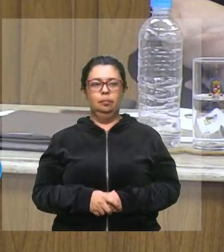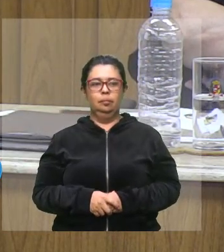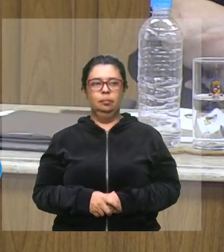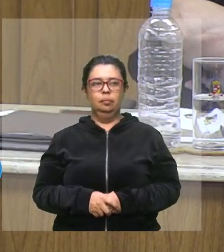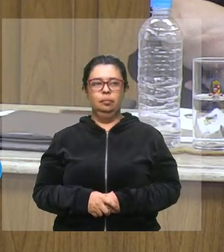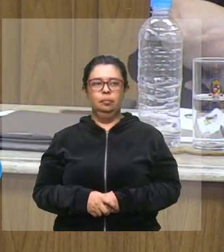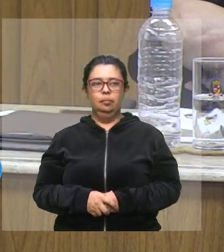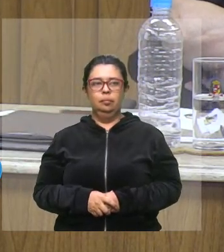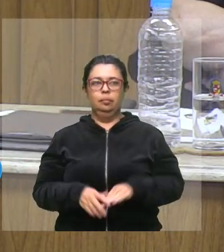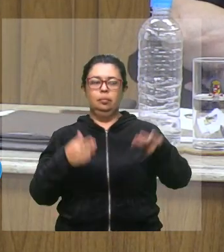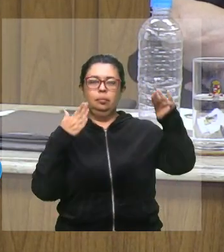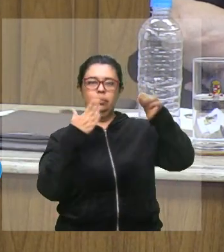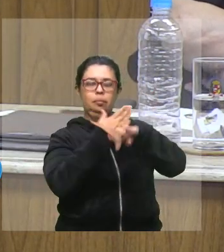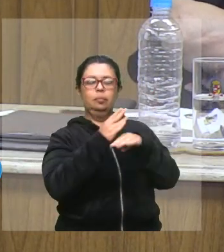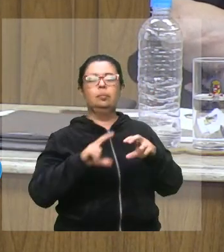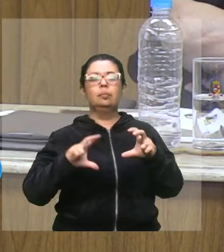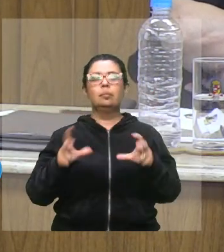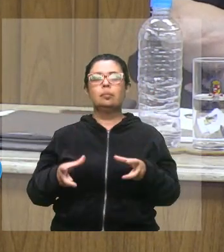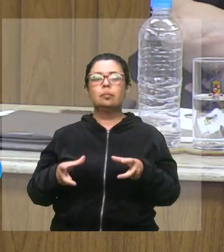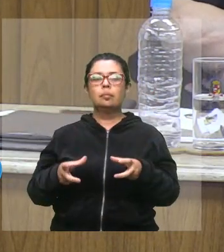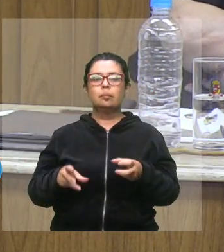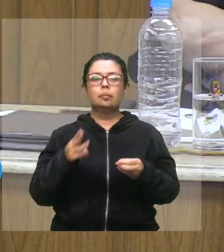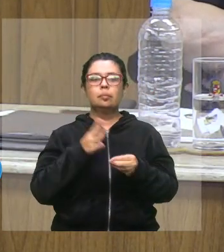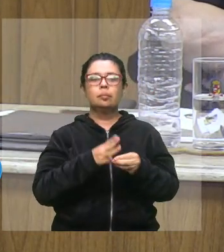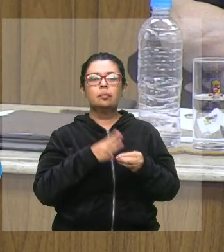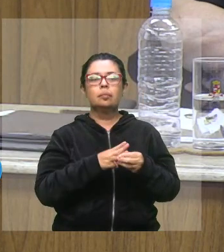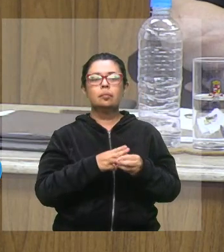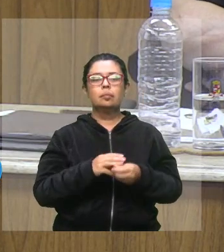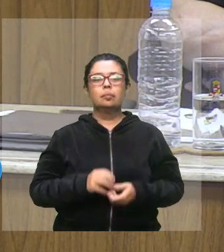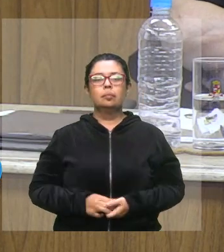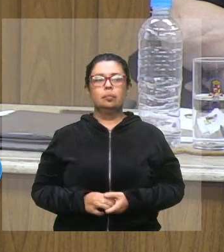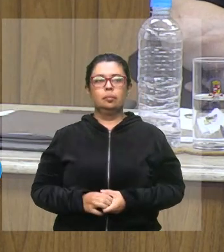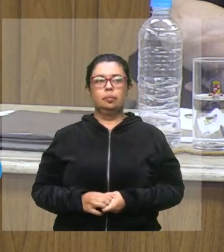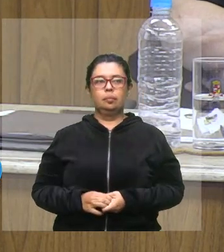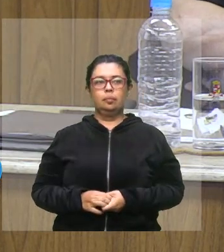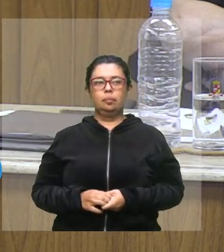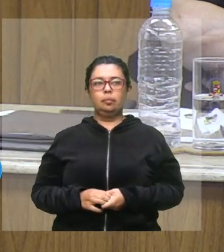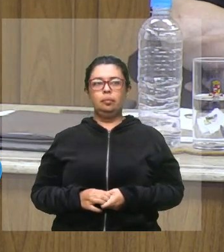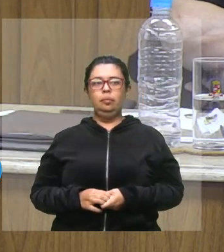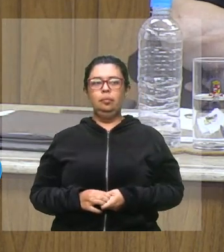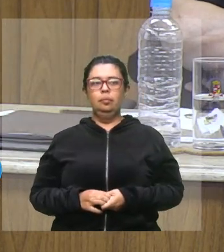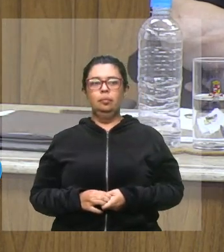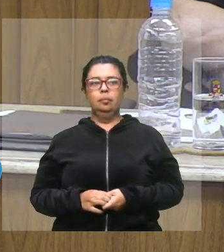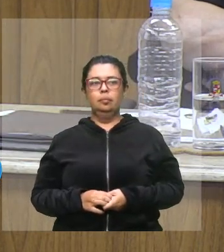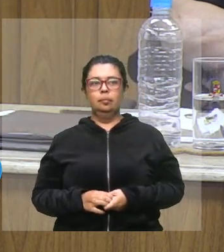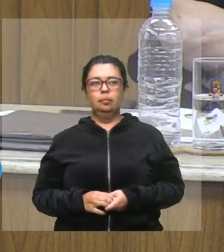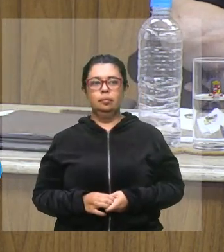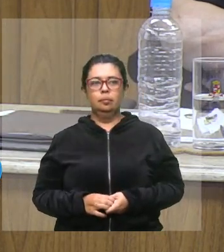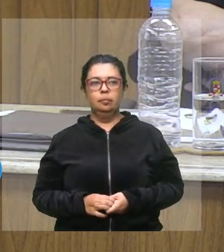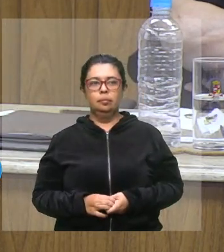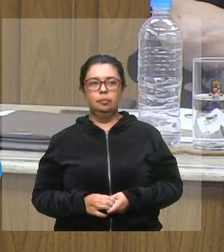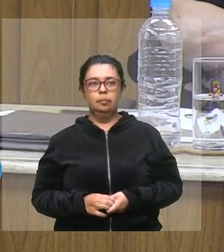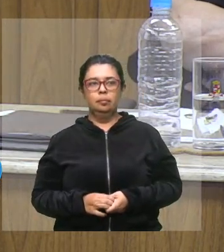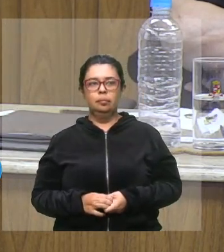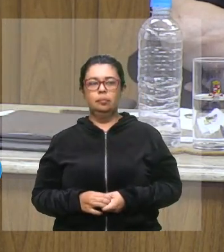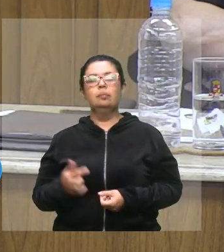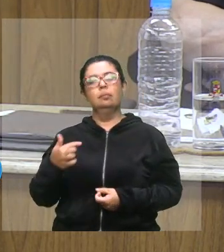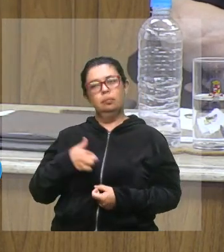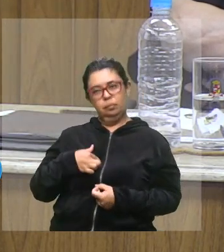a participação da Câmara Municipal neste processo, né? Eu sou parlamentarista,